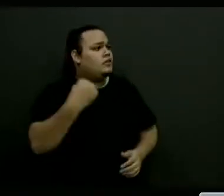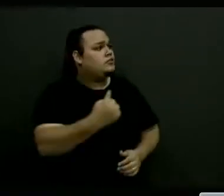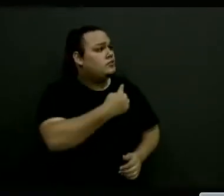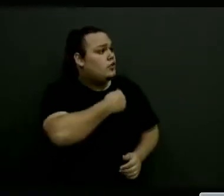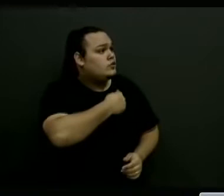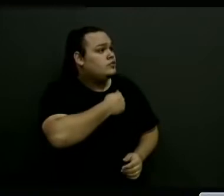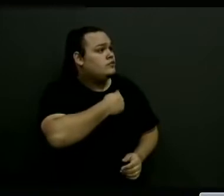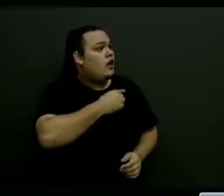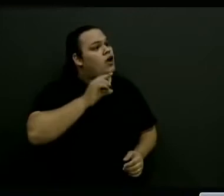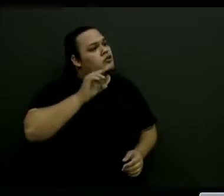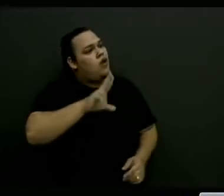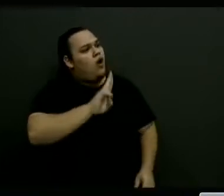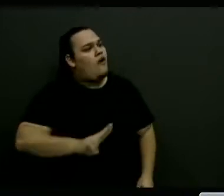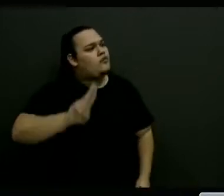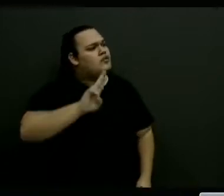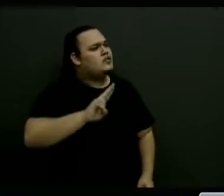nós temos o Zoom.